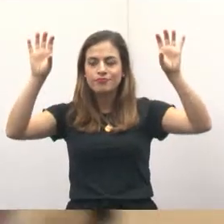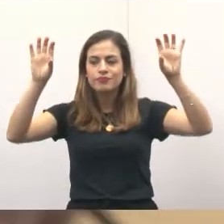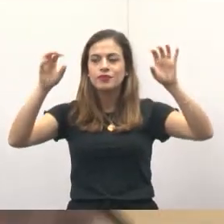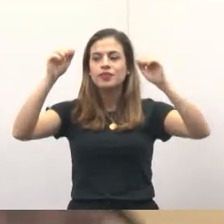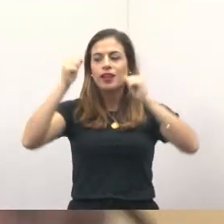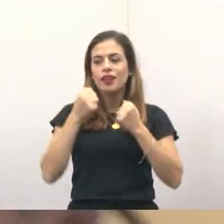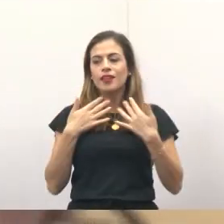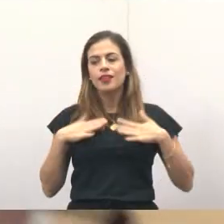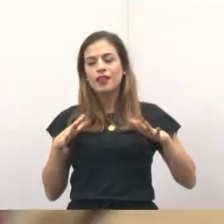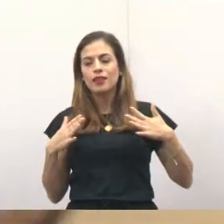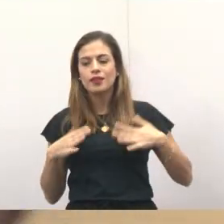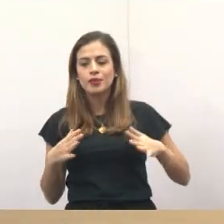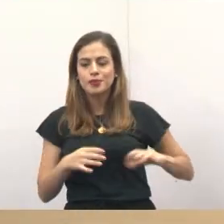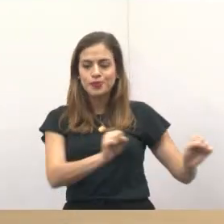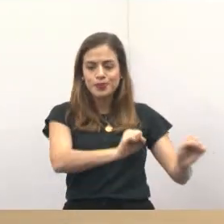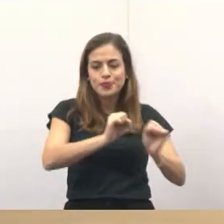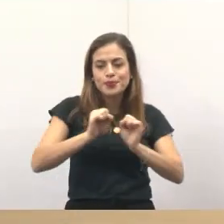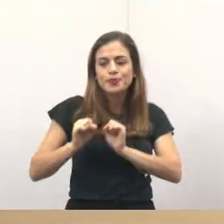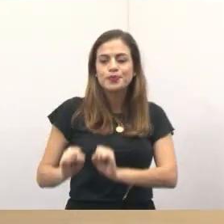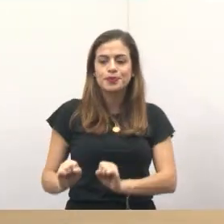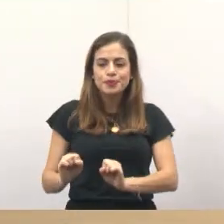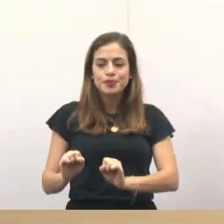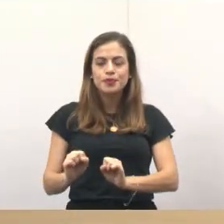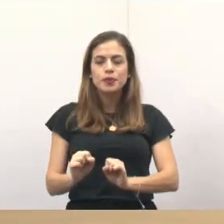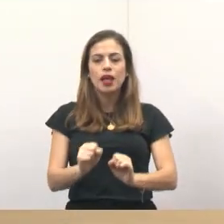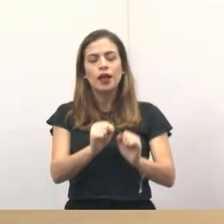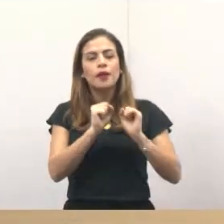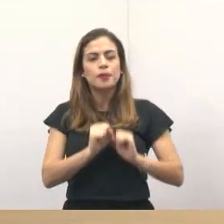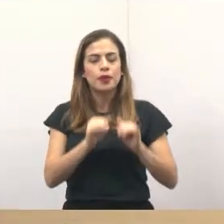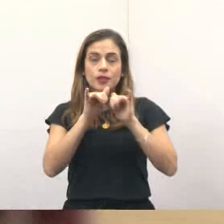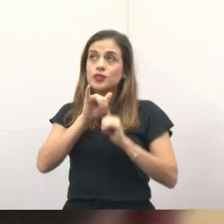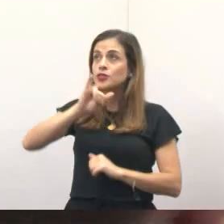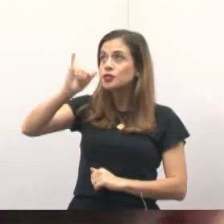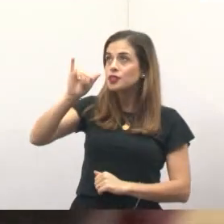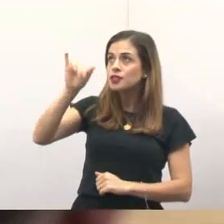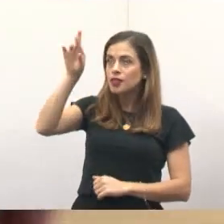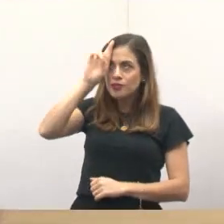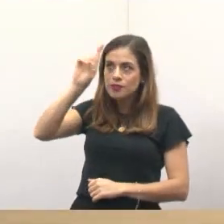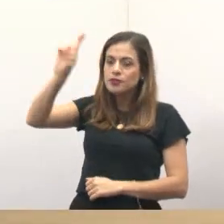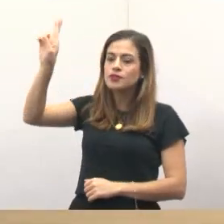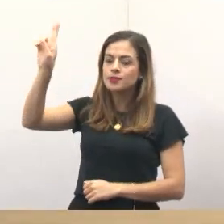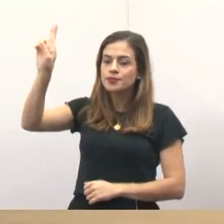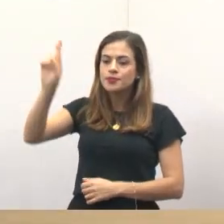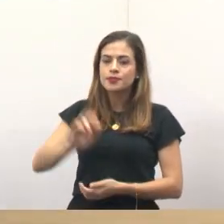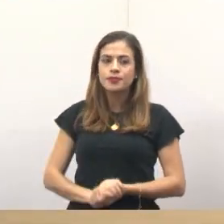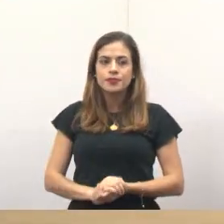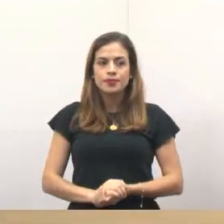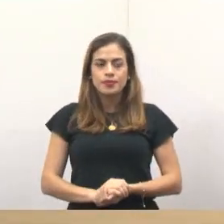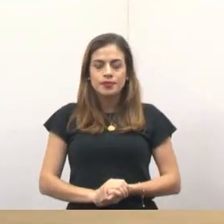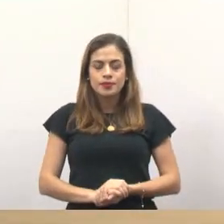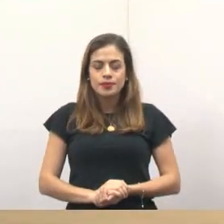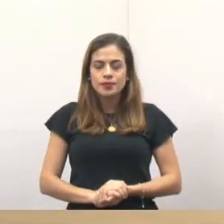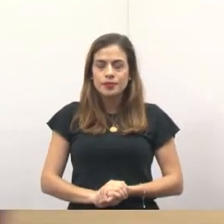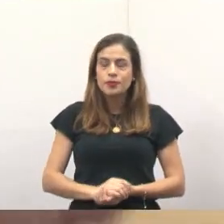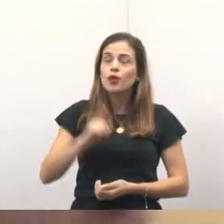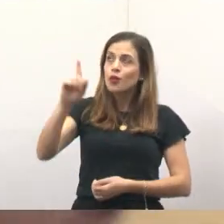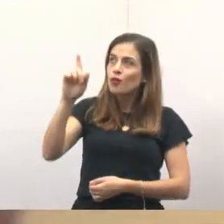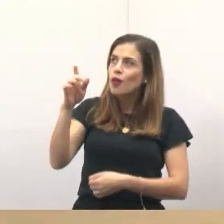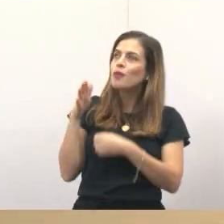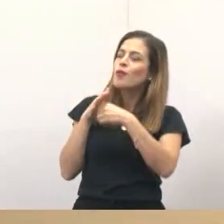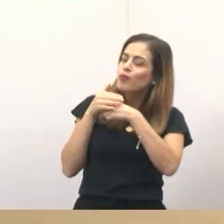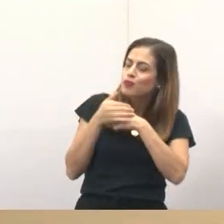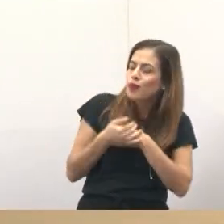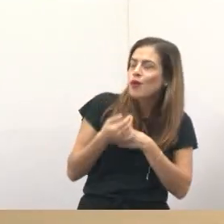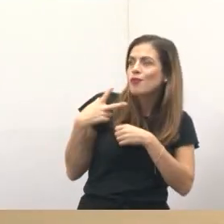descansa sobre o Todo-Poderoso pode dizer ao Senhor: Tu és o meu refúgio e a